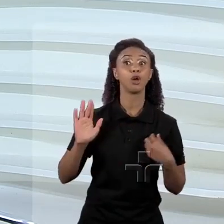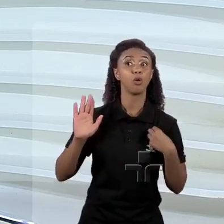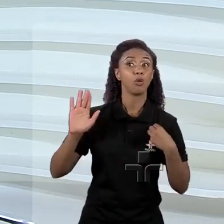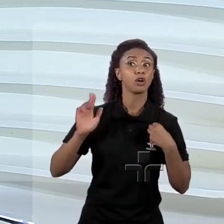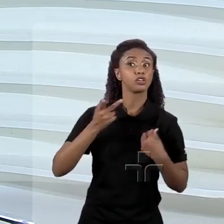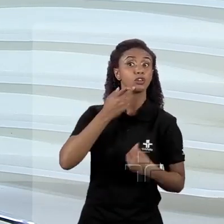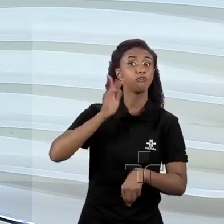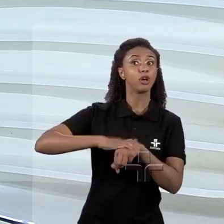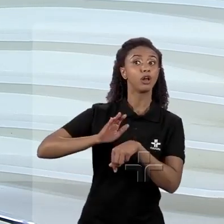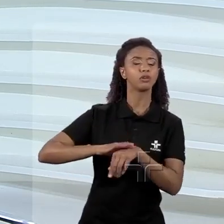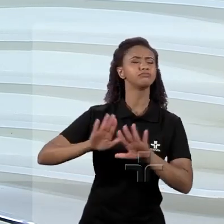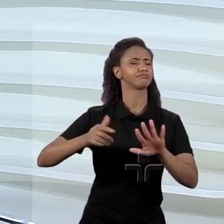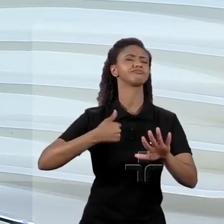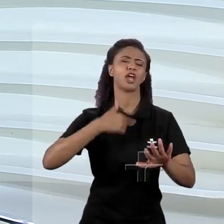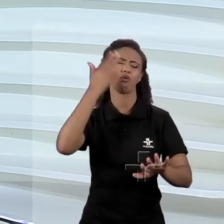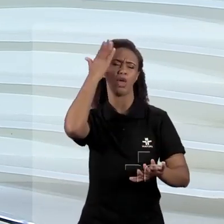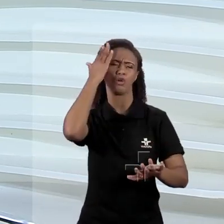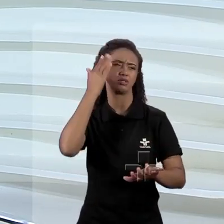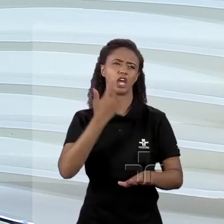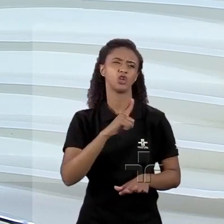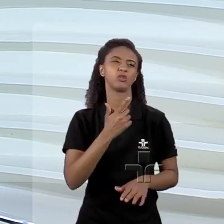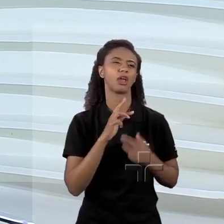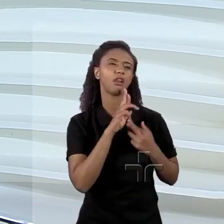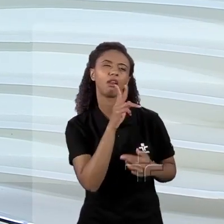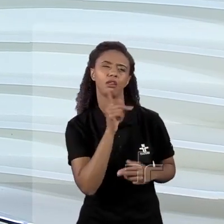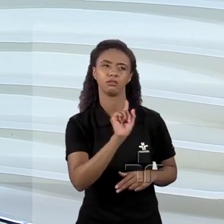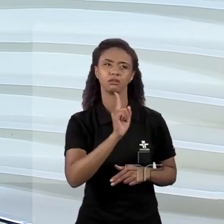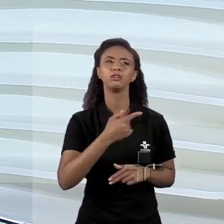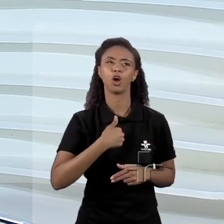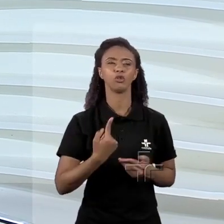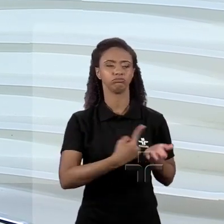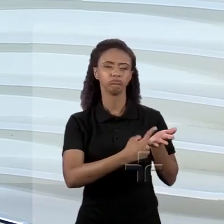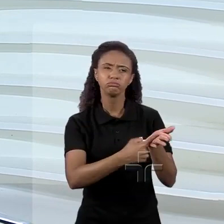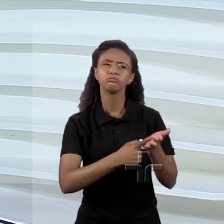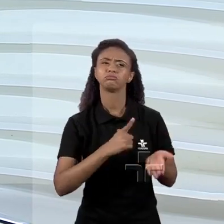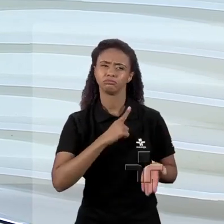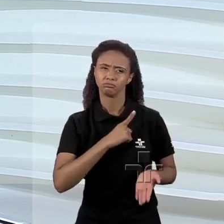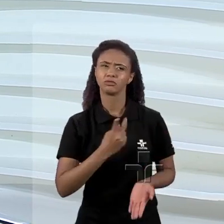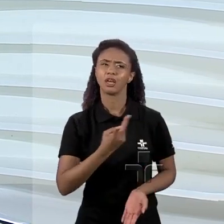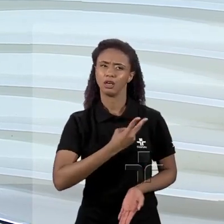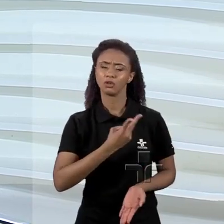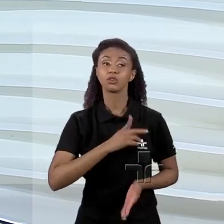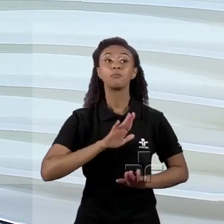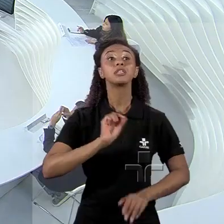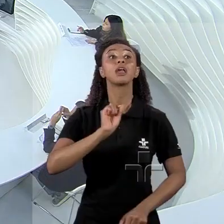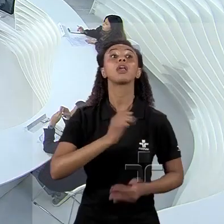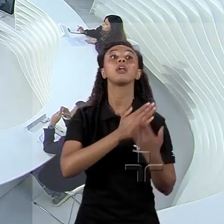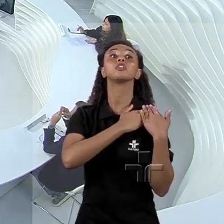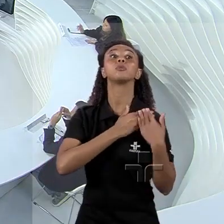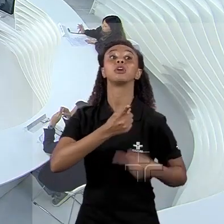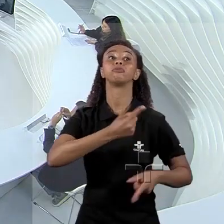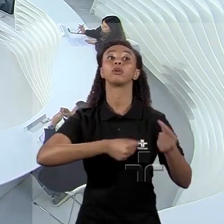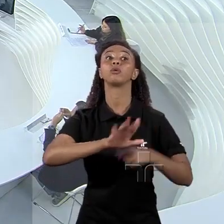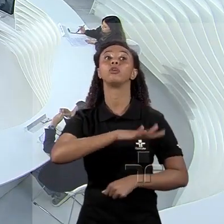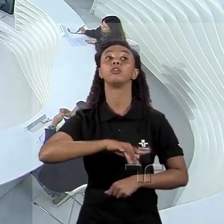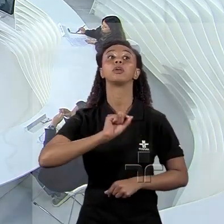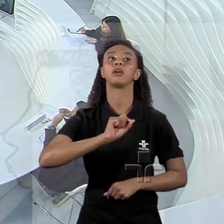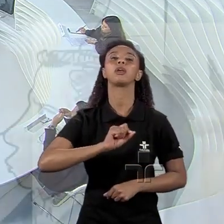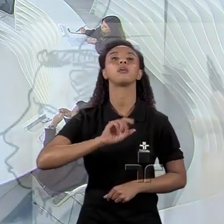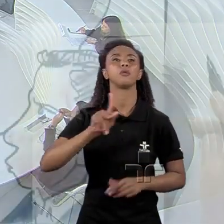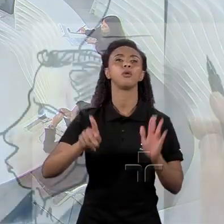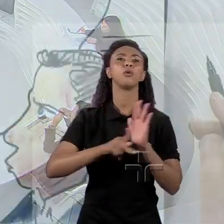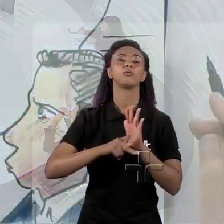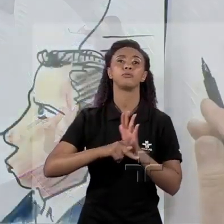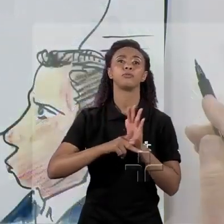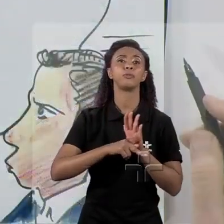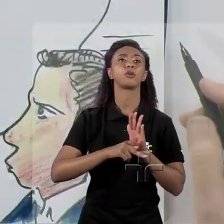estão em harmonia, eu tenho acompanhado isso de perto, eles estão numa situação de harmonia e quem vai comandar a economia é o ministro da Fazenda, é o